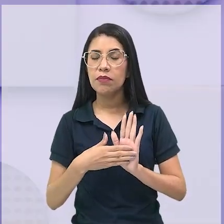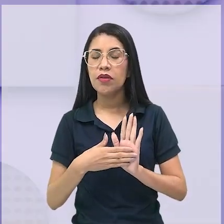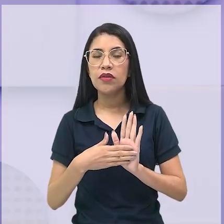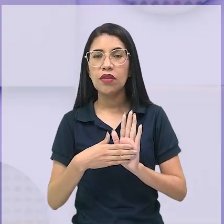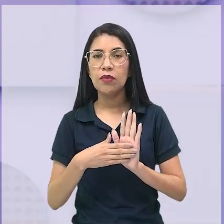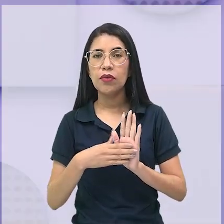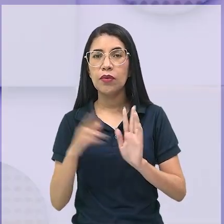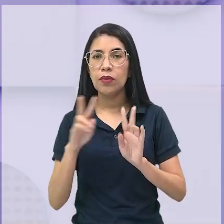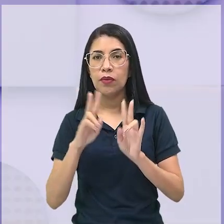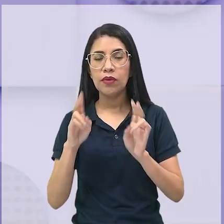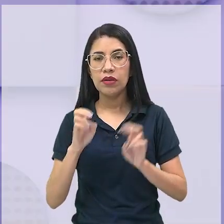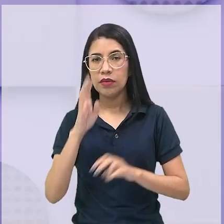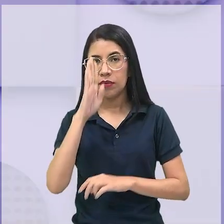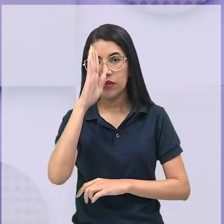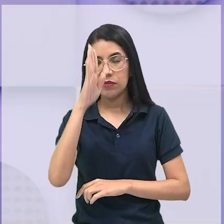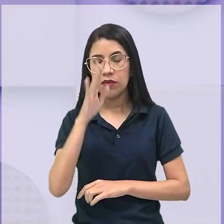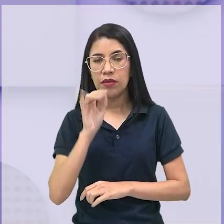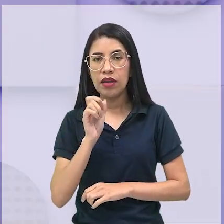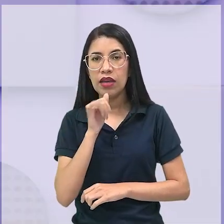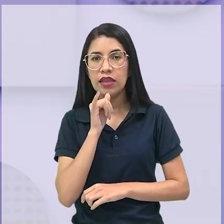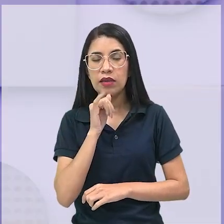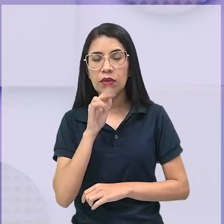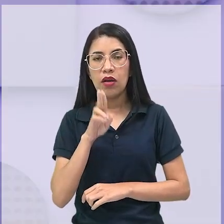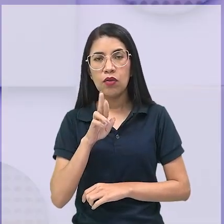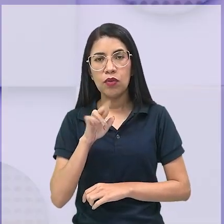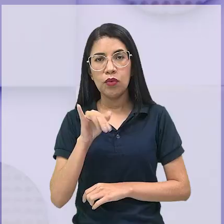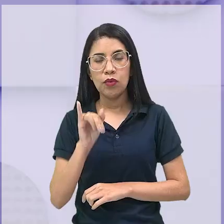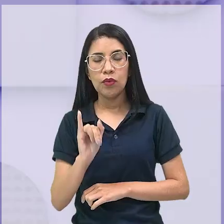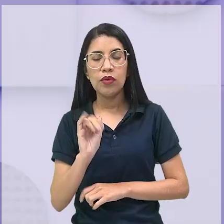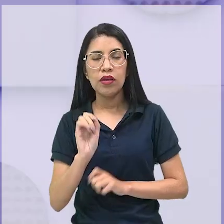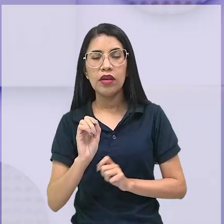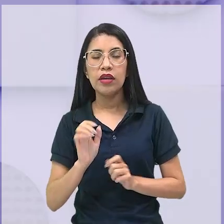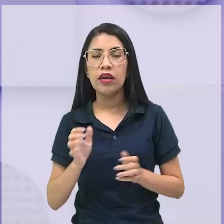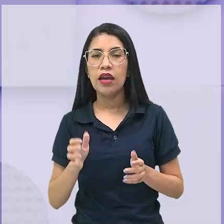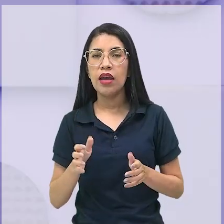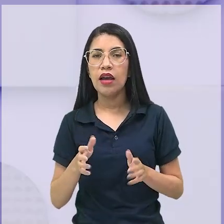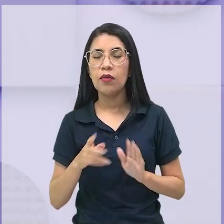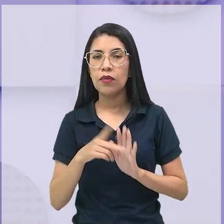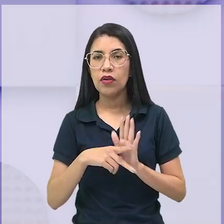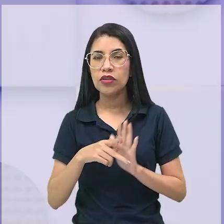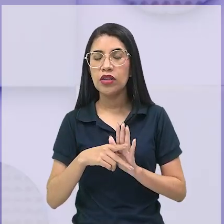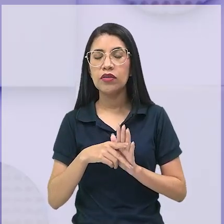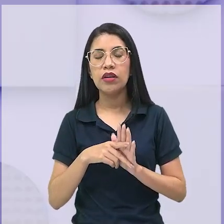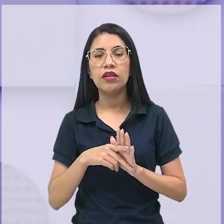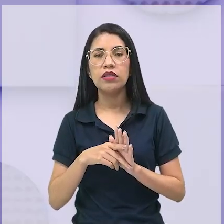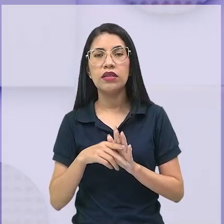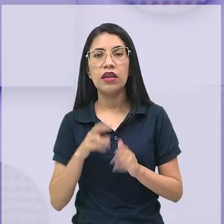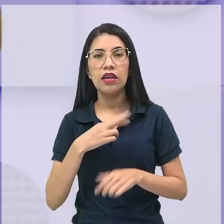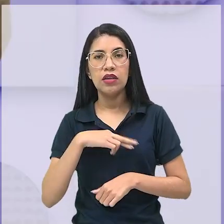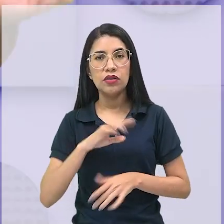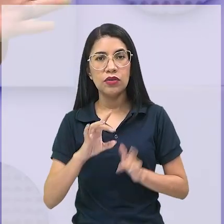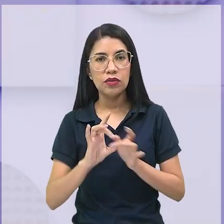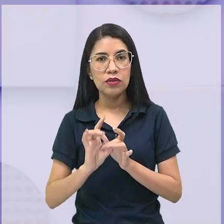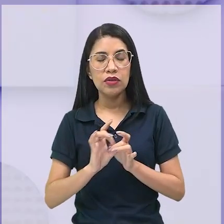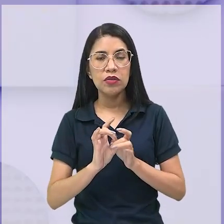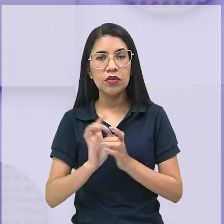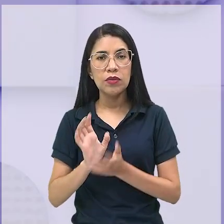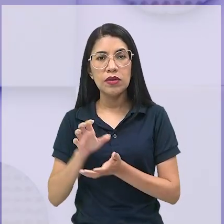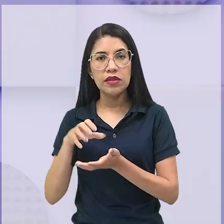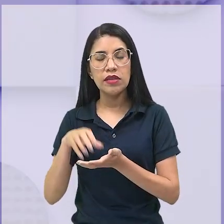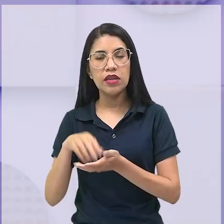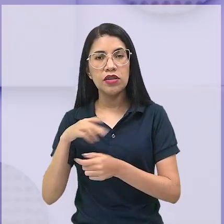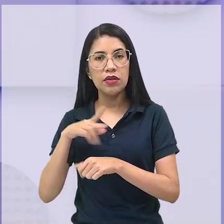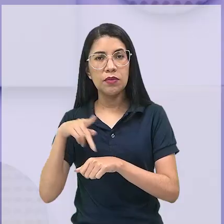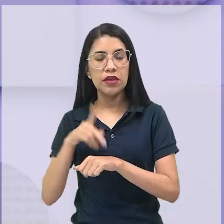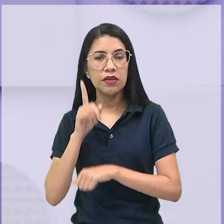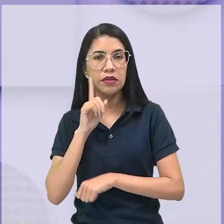bandeira principal. Por exemplo, a URI, que é a Iniciativa de Religiões Unidas, que é sediada nos Estados Unidos,